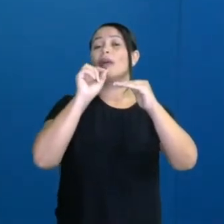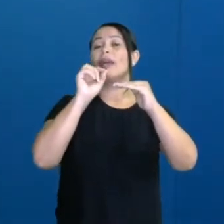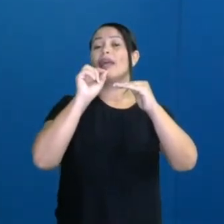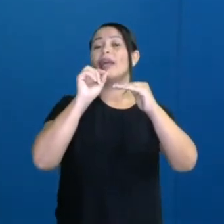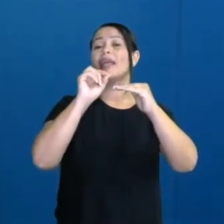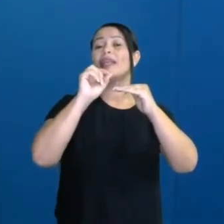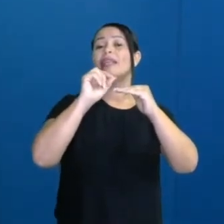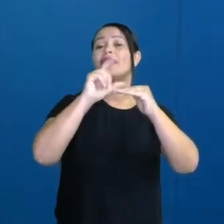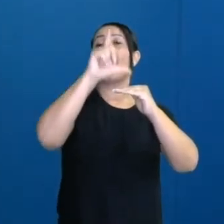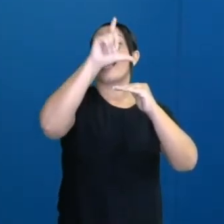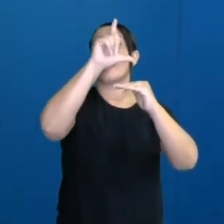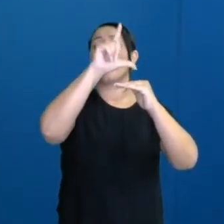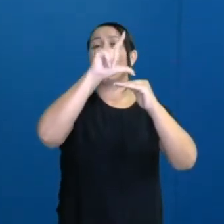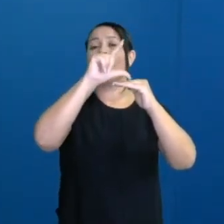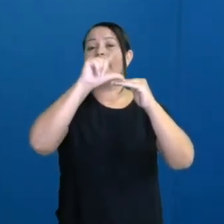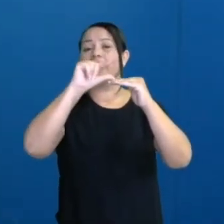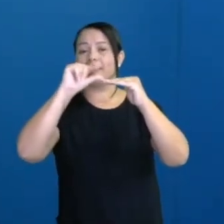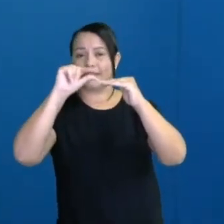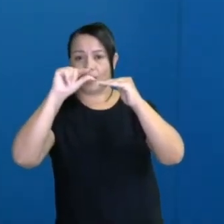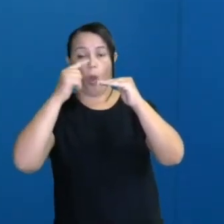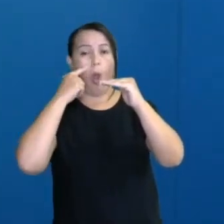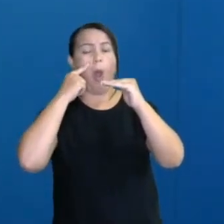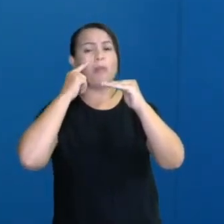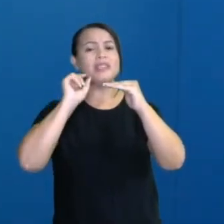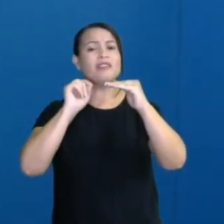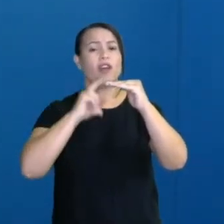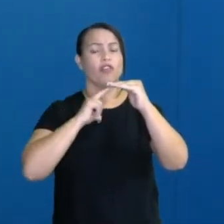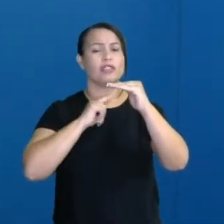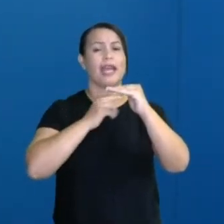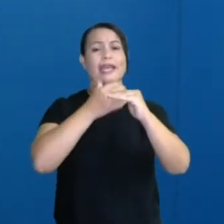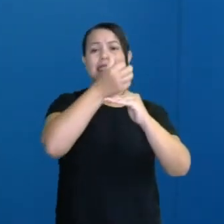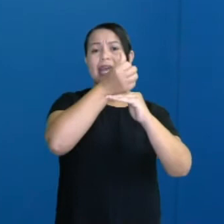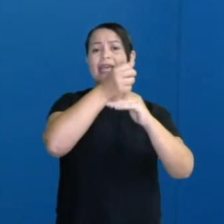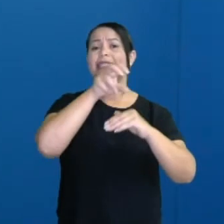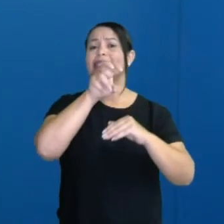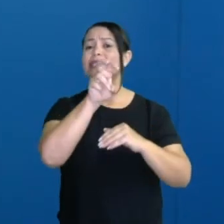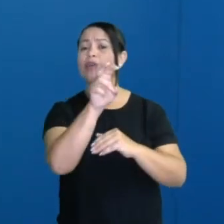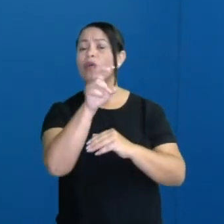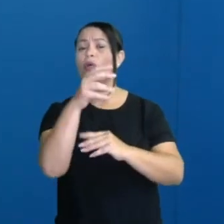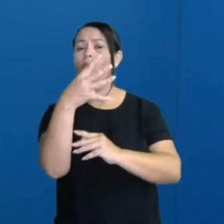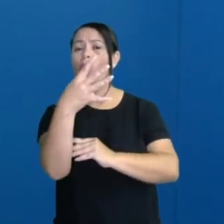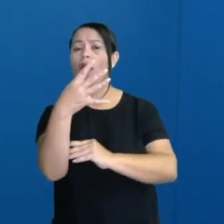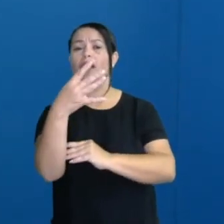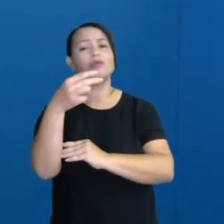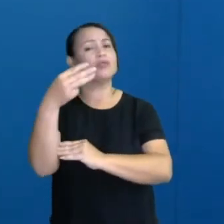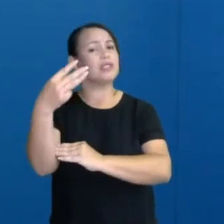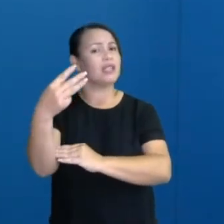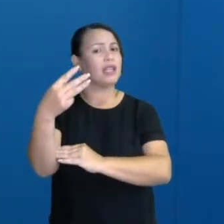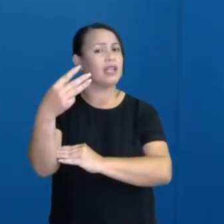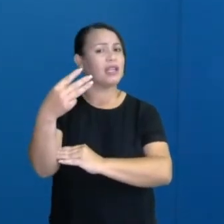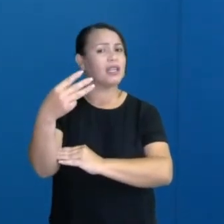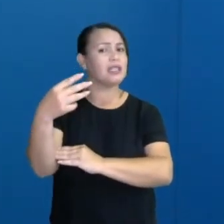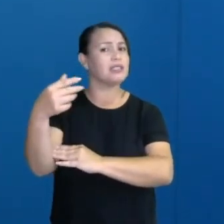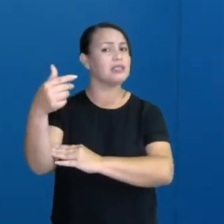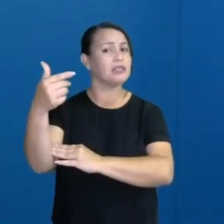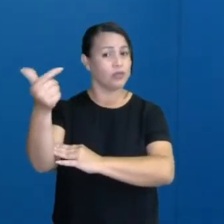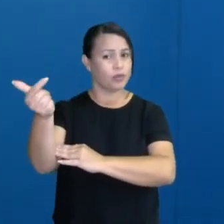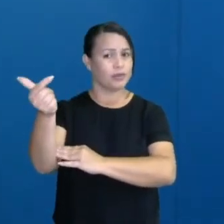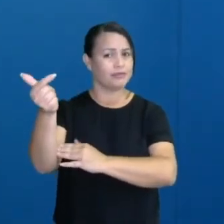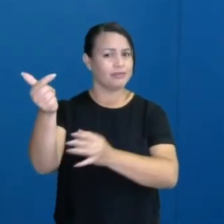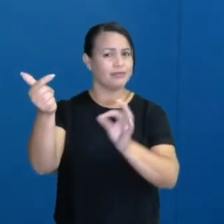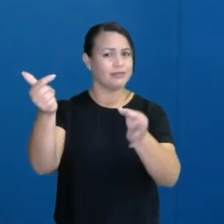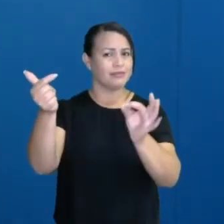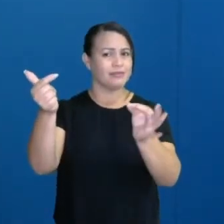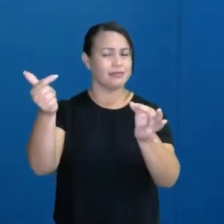está o quê? Diminuindo. Então, eu vou ter o seguinte, ó. Eu vou ter 6, 5, 4, 3 e